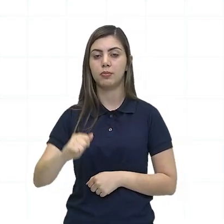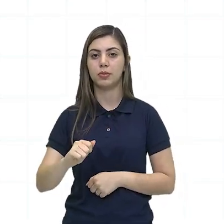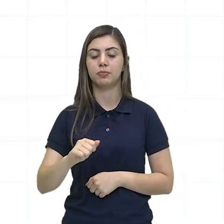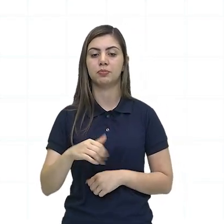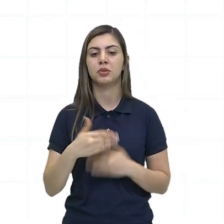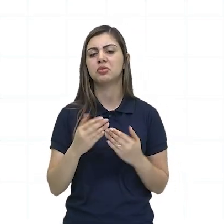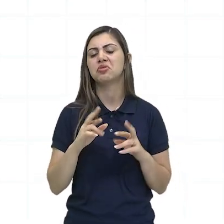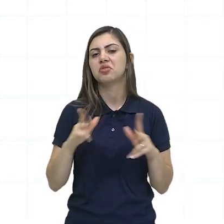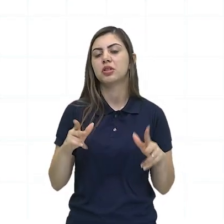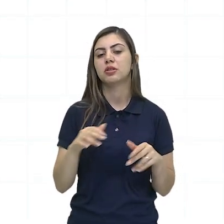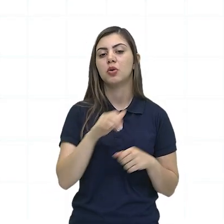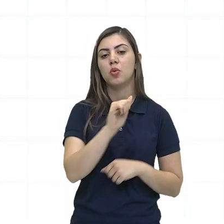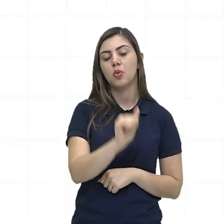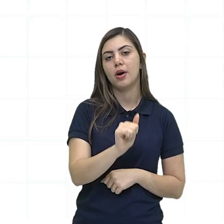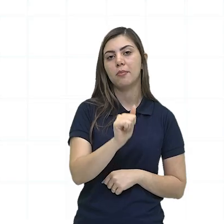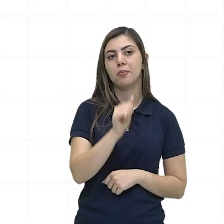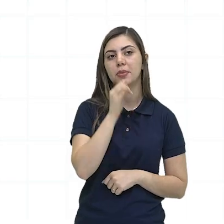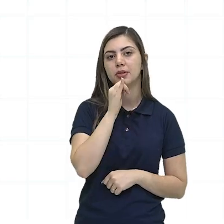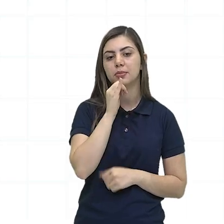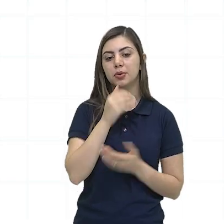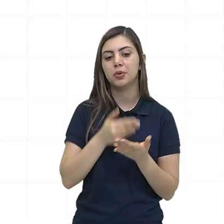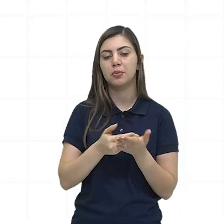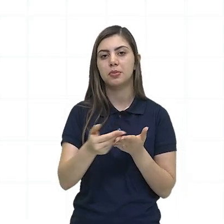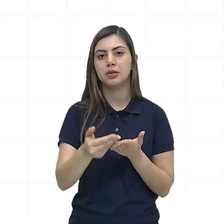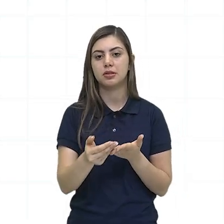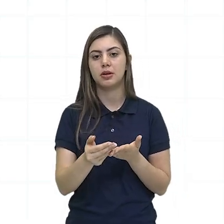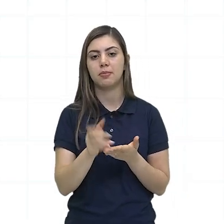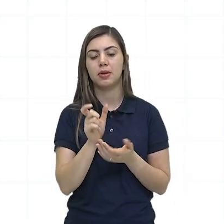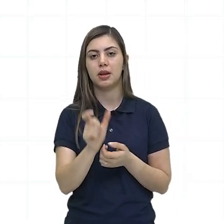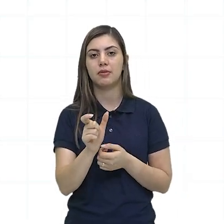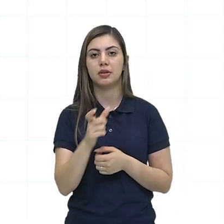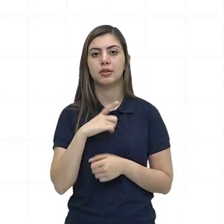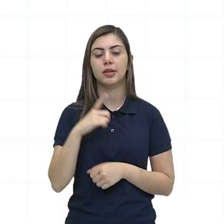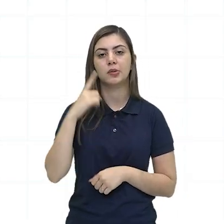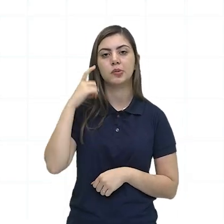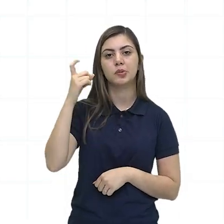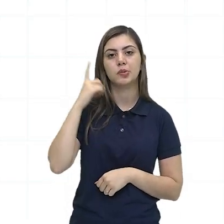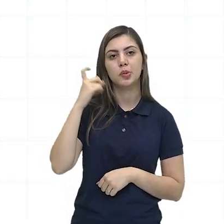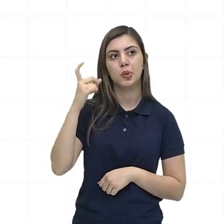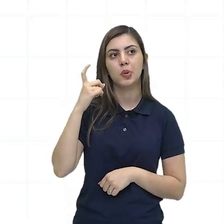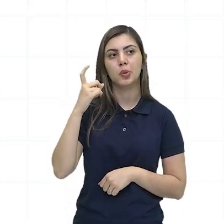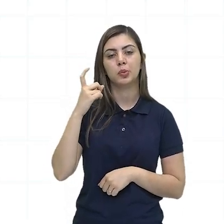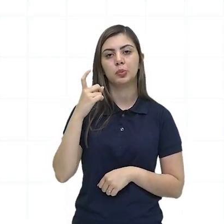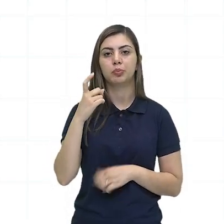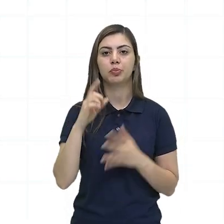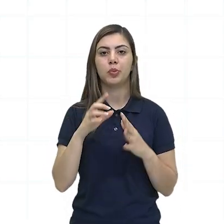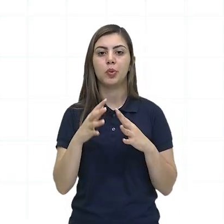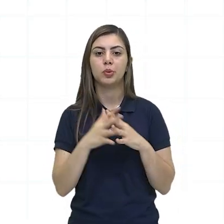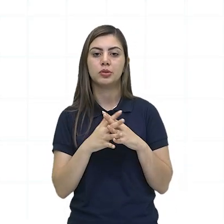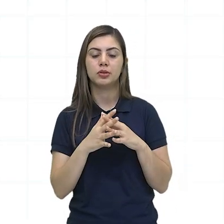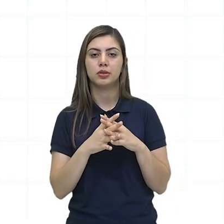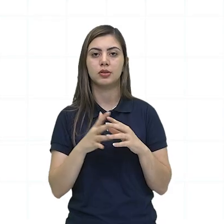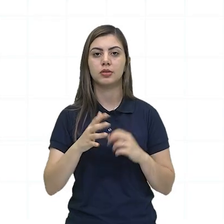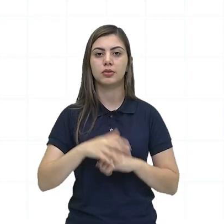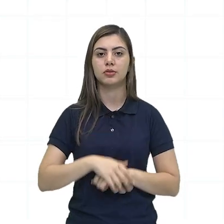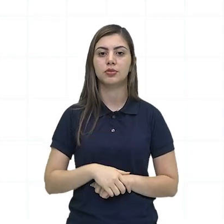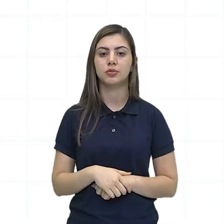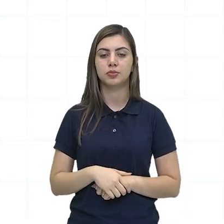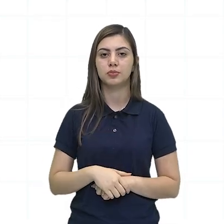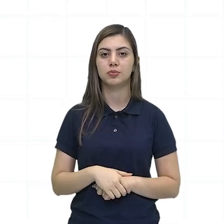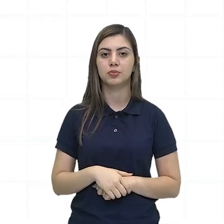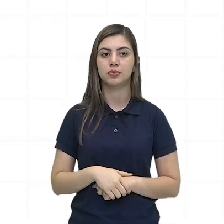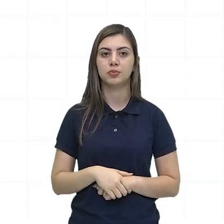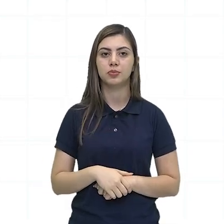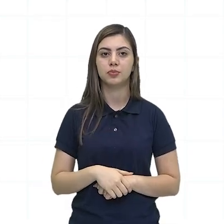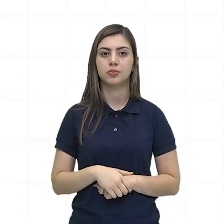a antes de palavras que comecem com som de consoante, por exemplo, a book, um